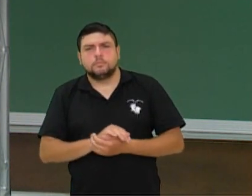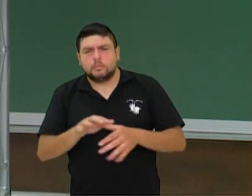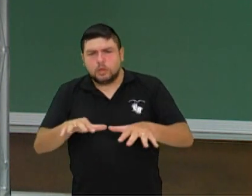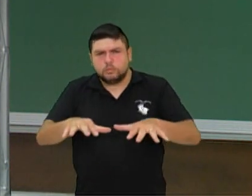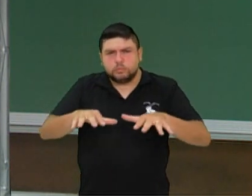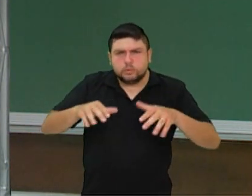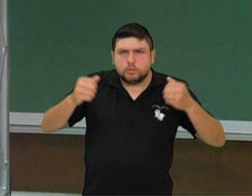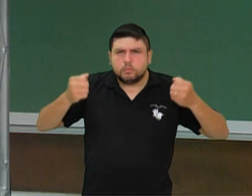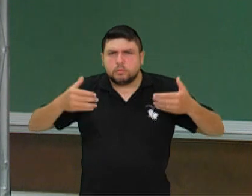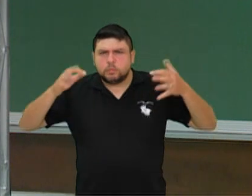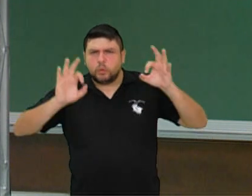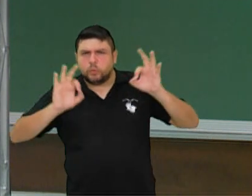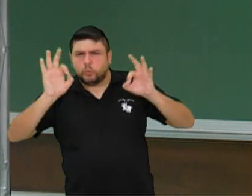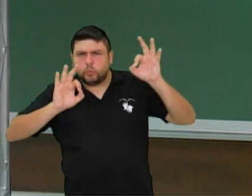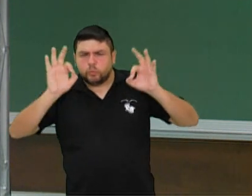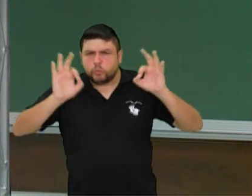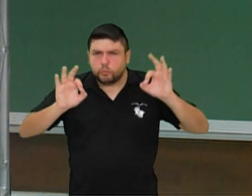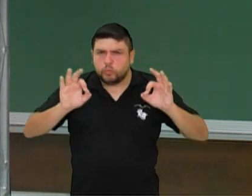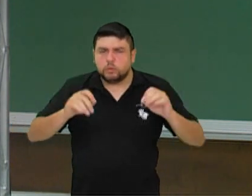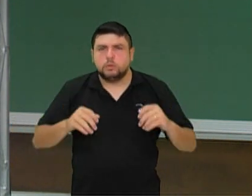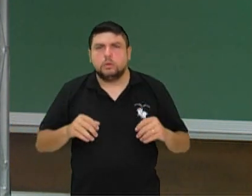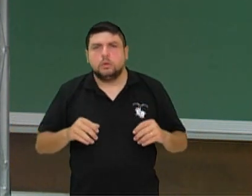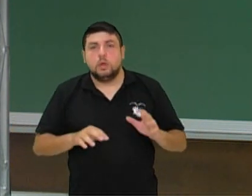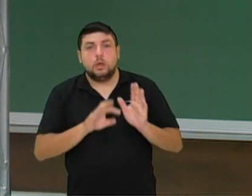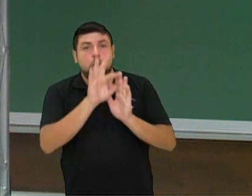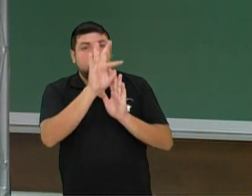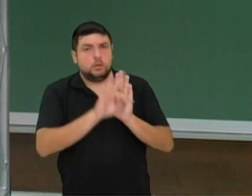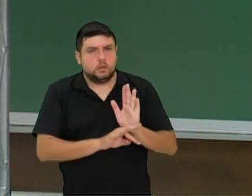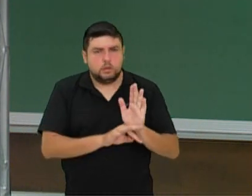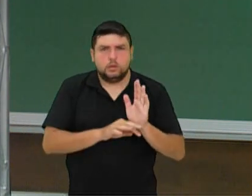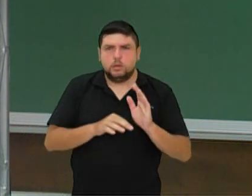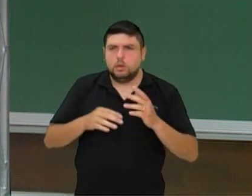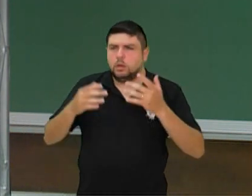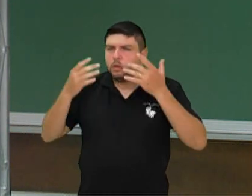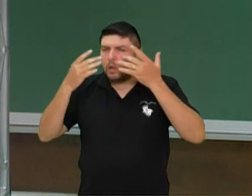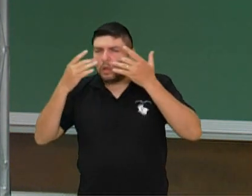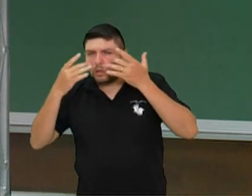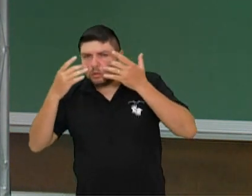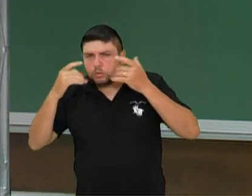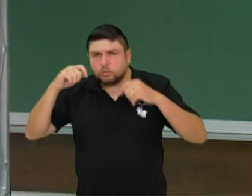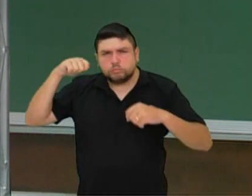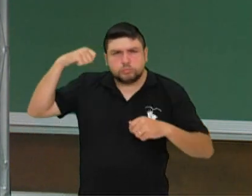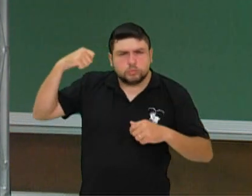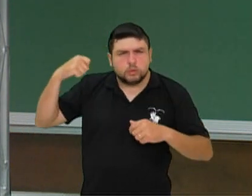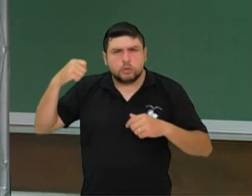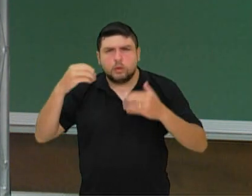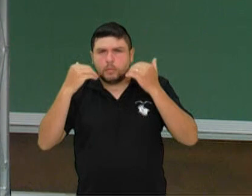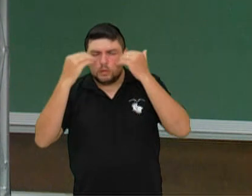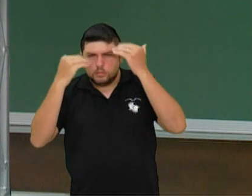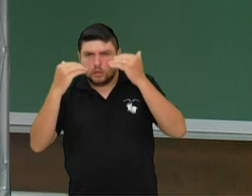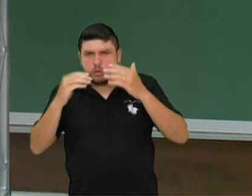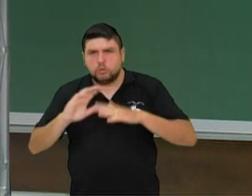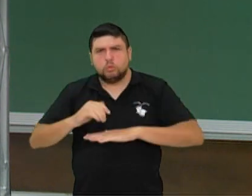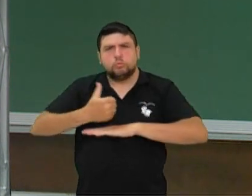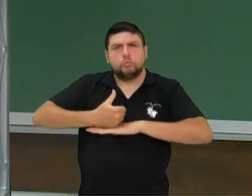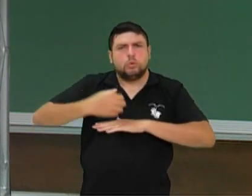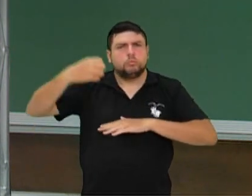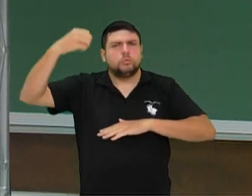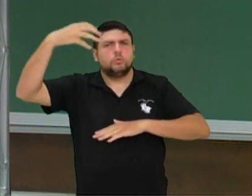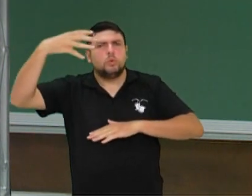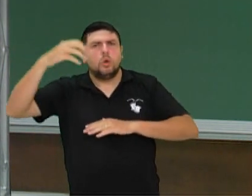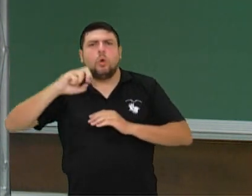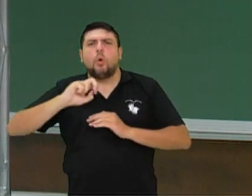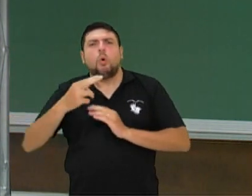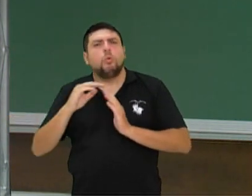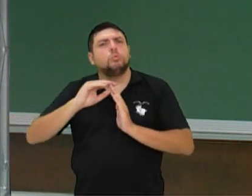e cenografia, texto dramático, atores e maquiagem, figurino, diretor e iluminação, ou